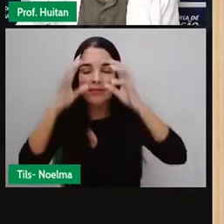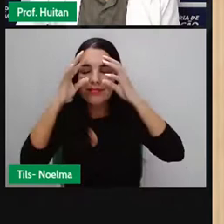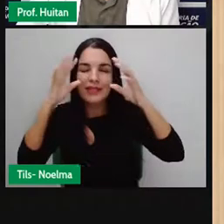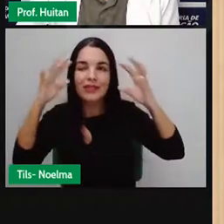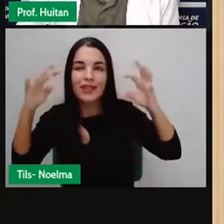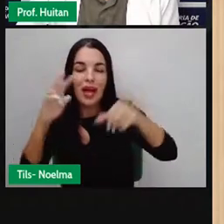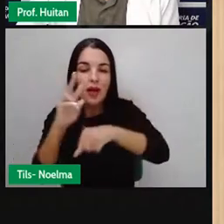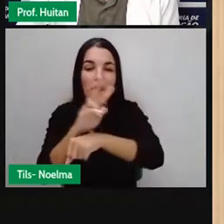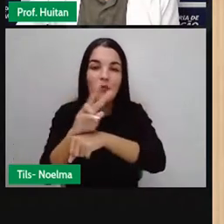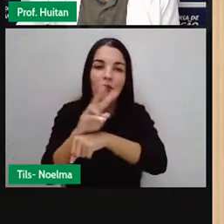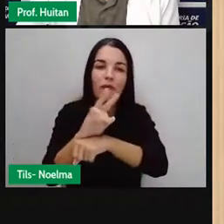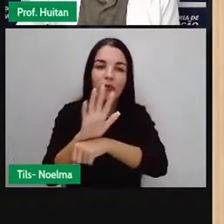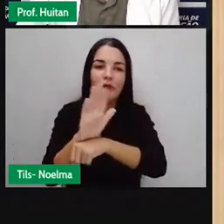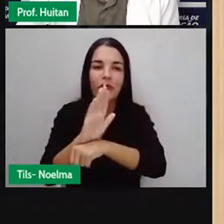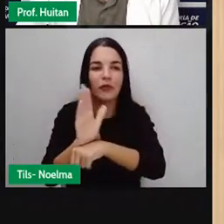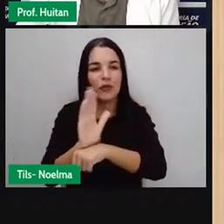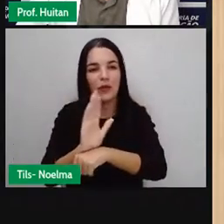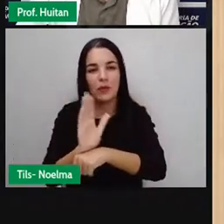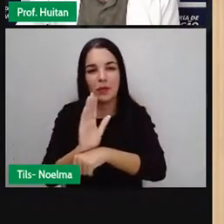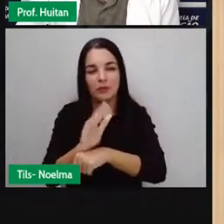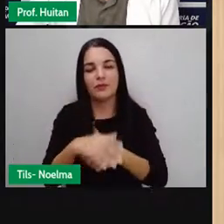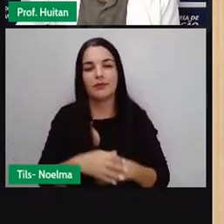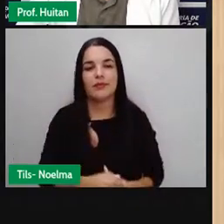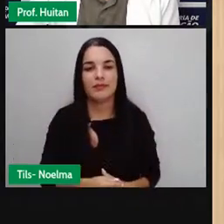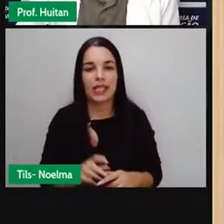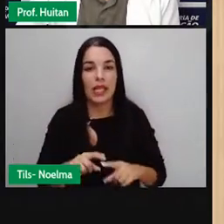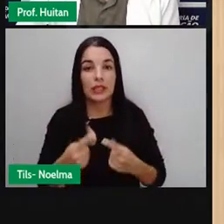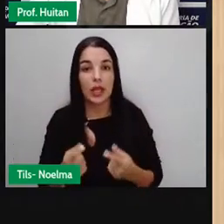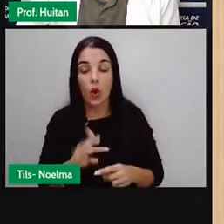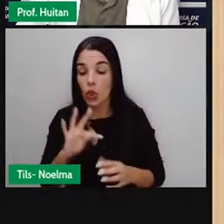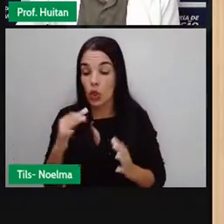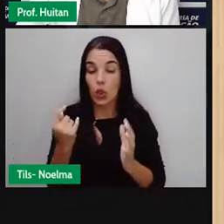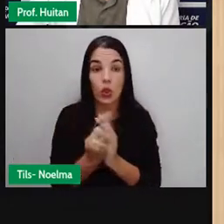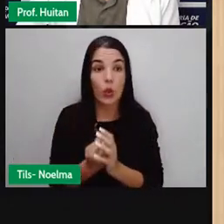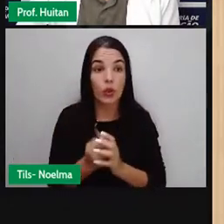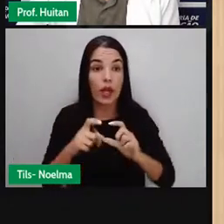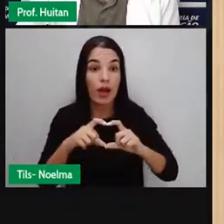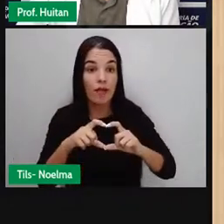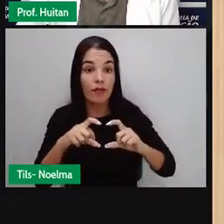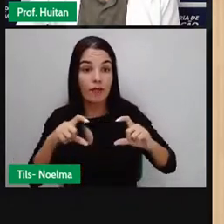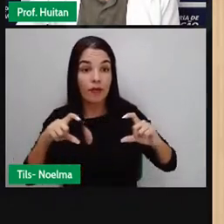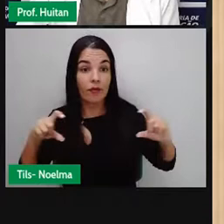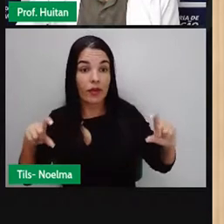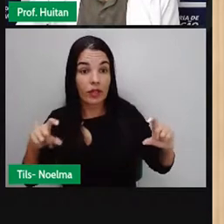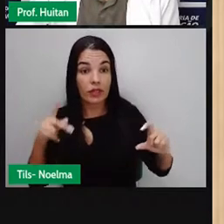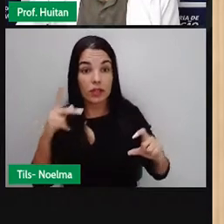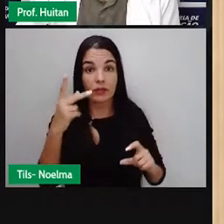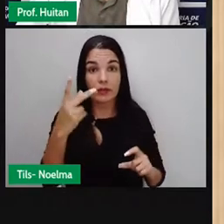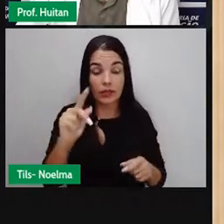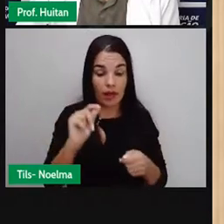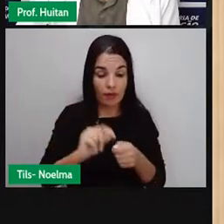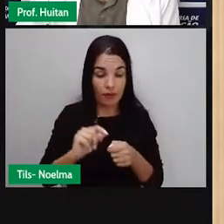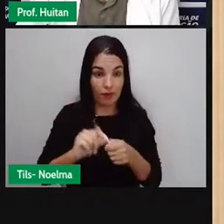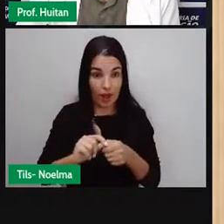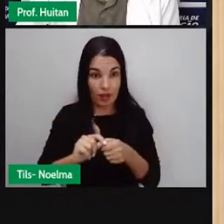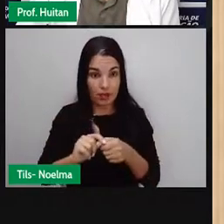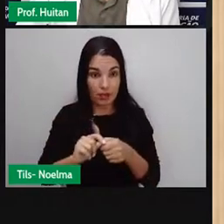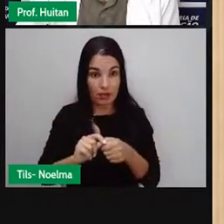imaginária, né? Então, toda frase que você produz,